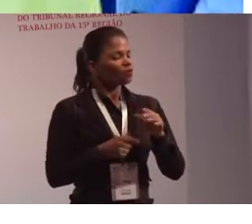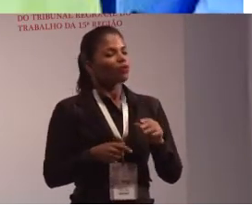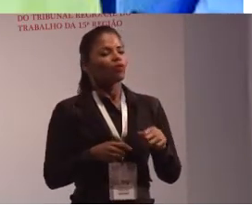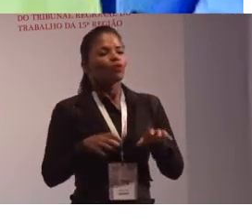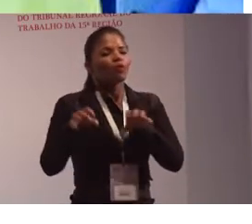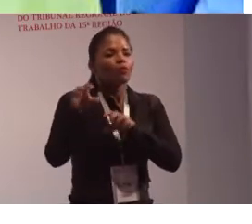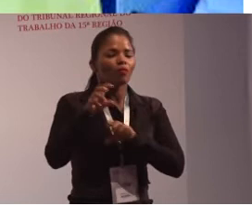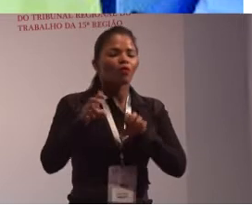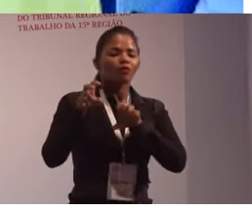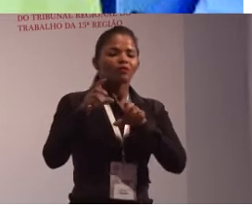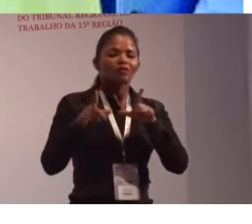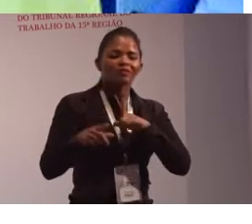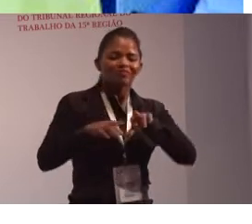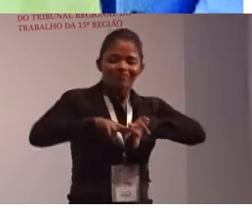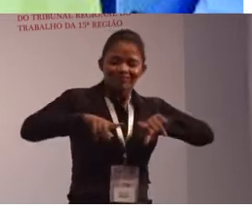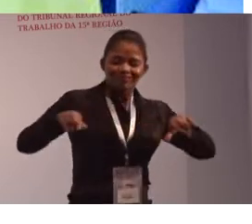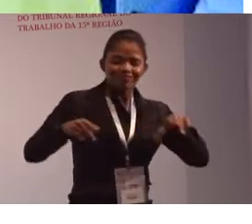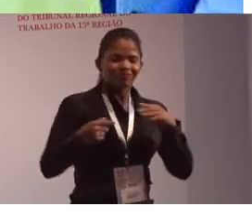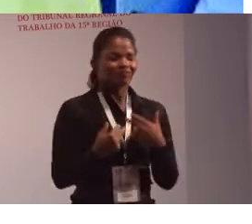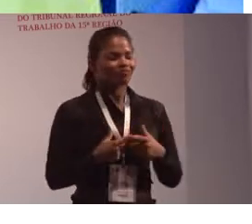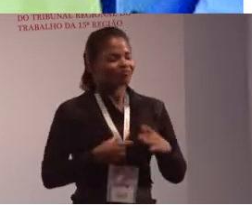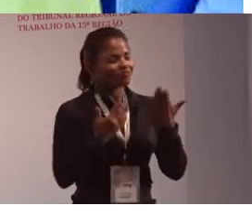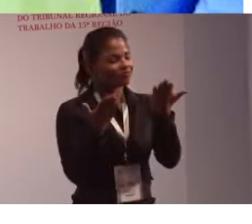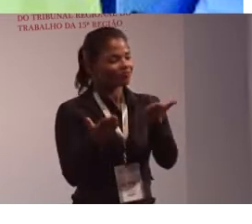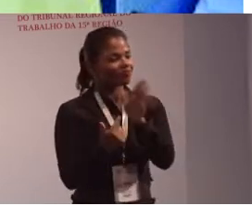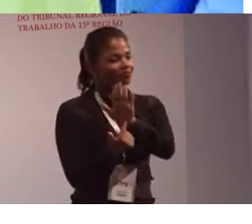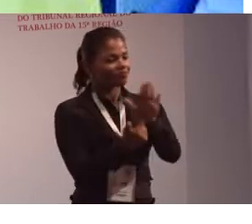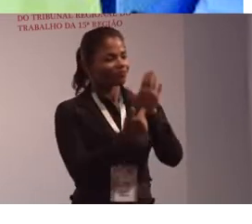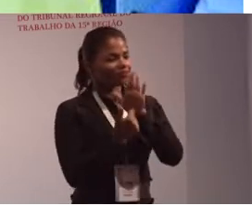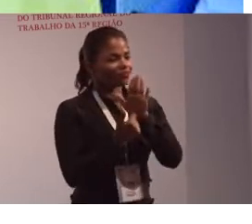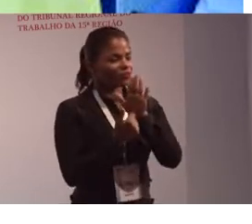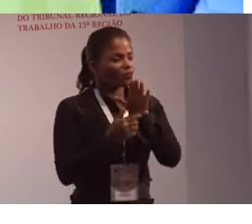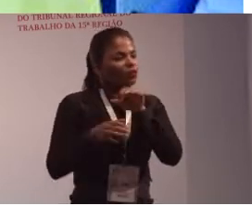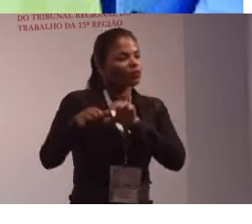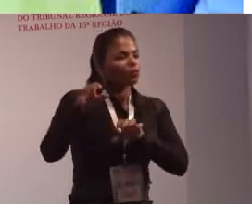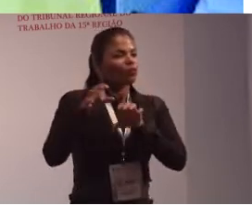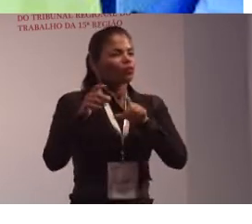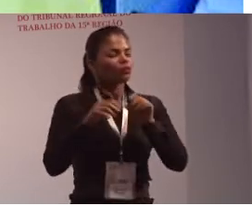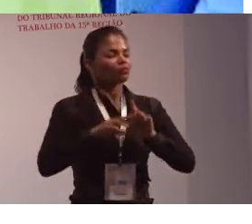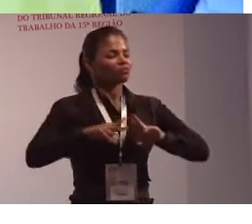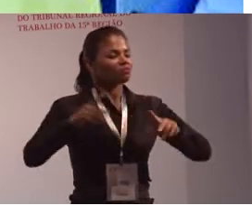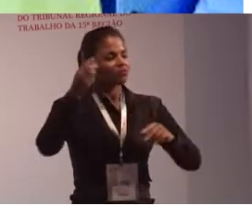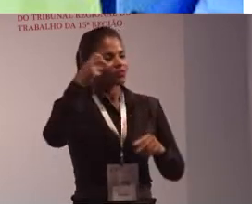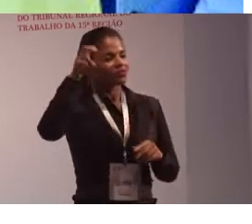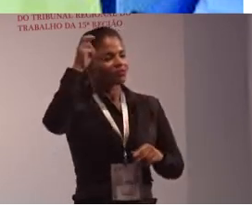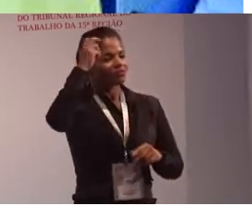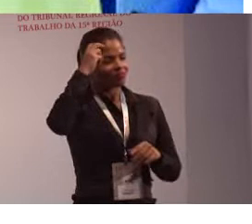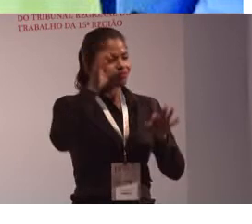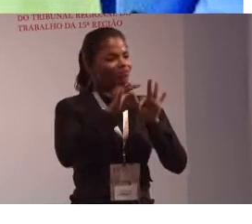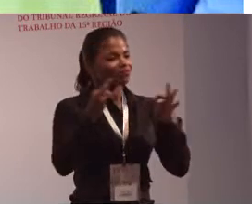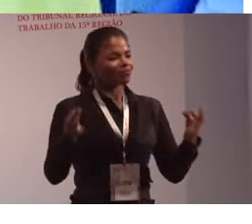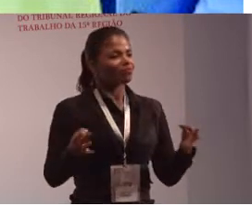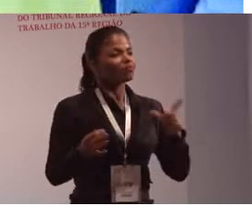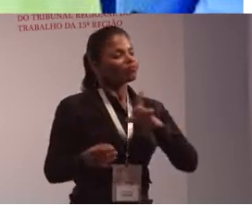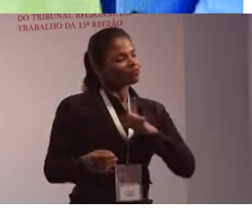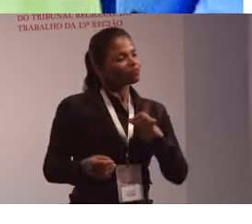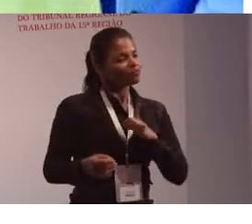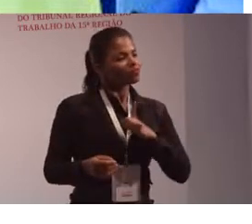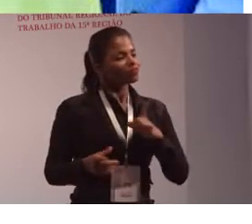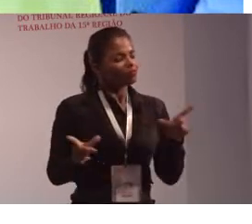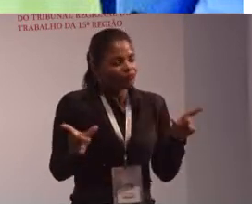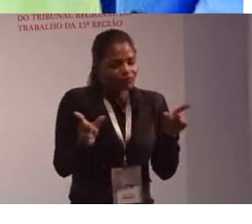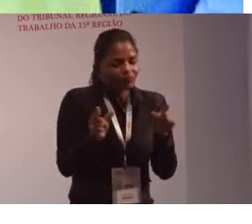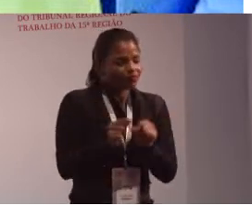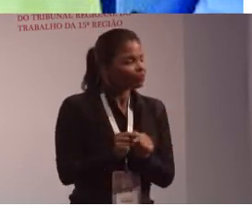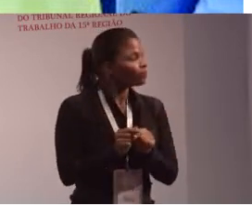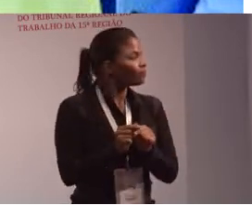robótica, várias questões aqui que eu já trouxe, né? A interação entre humanos, robôs e inteligência artificial. Existe, sim, uma potencial redução